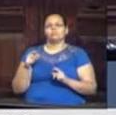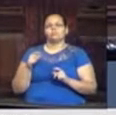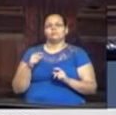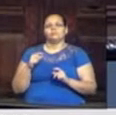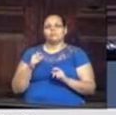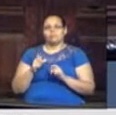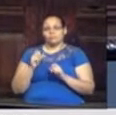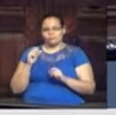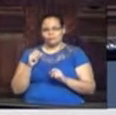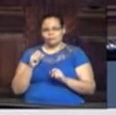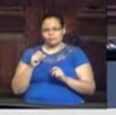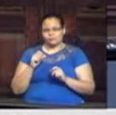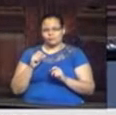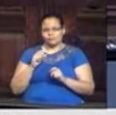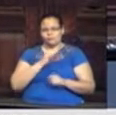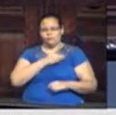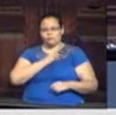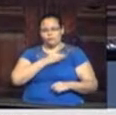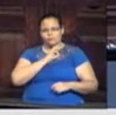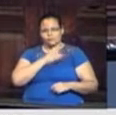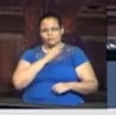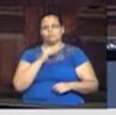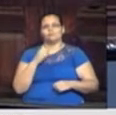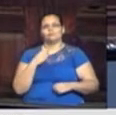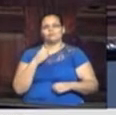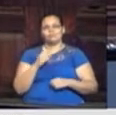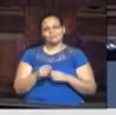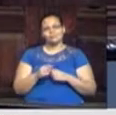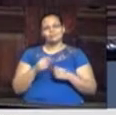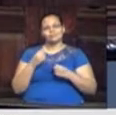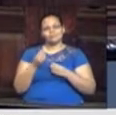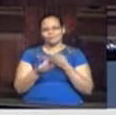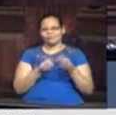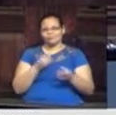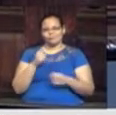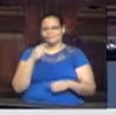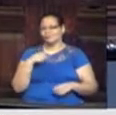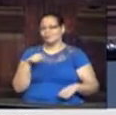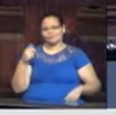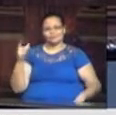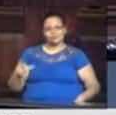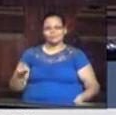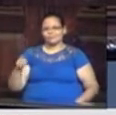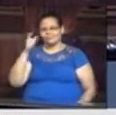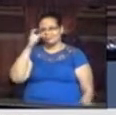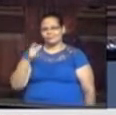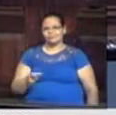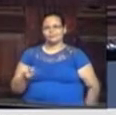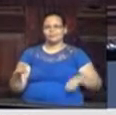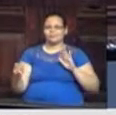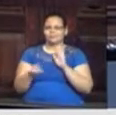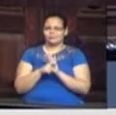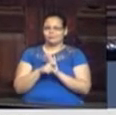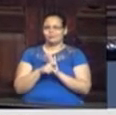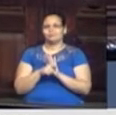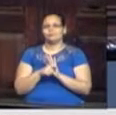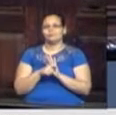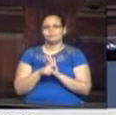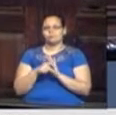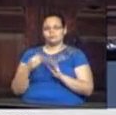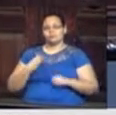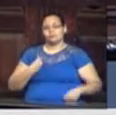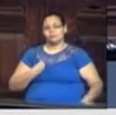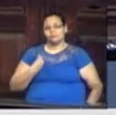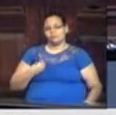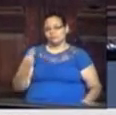se ele recusa fazer a sua parte, porque está simplesmente, isso está muito claro, interessado na sua própria